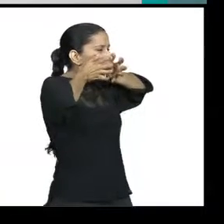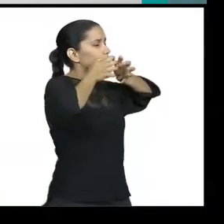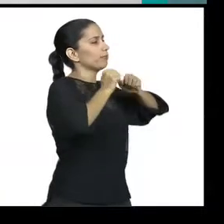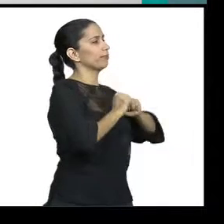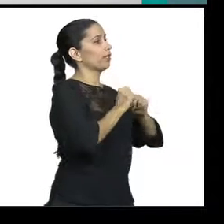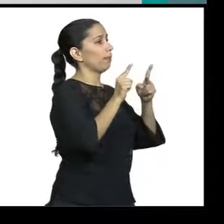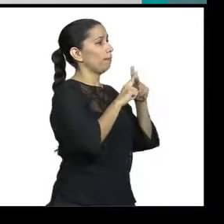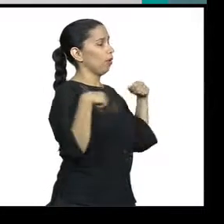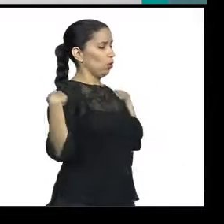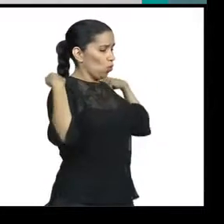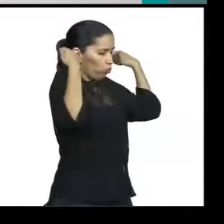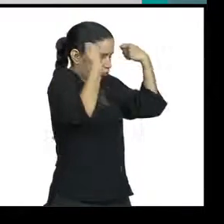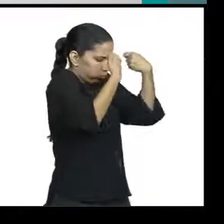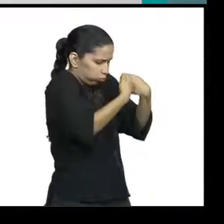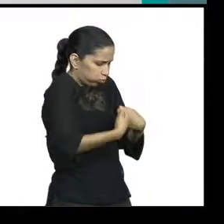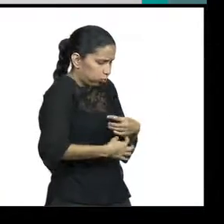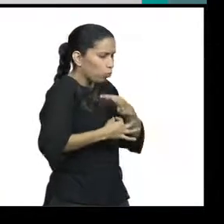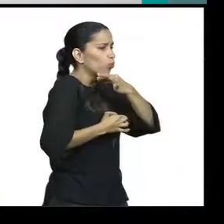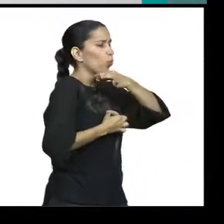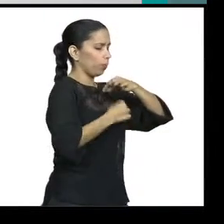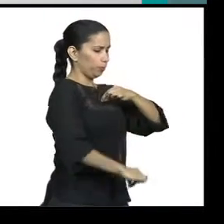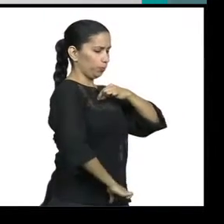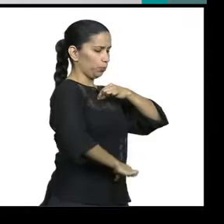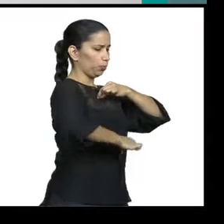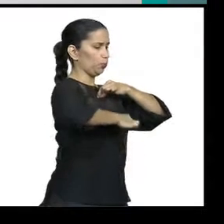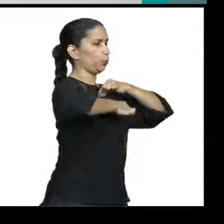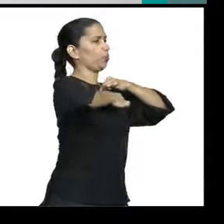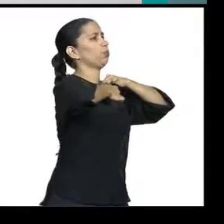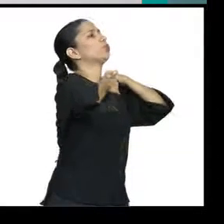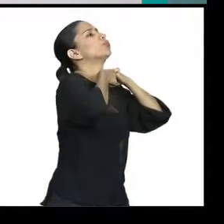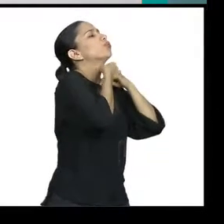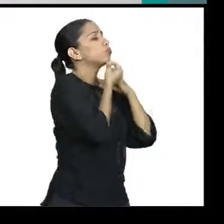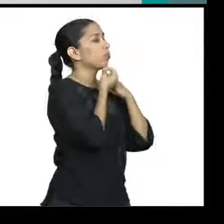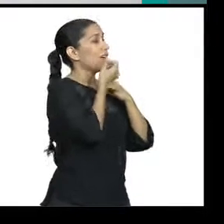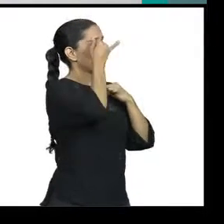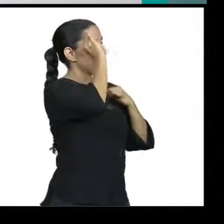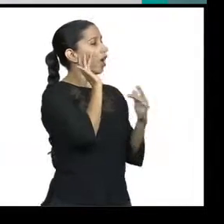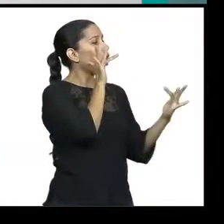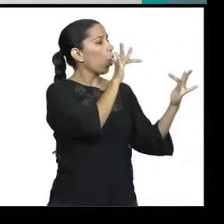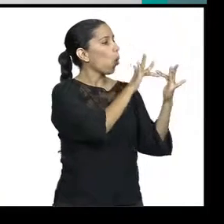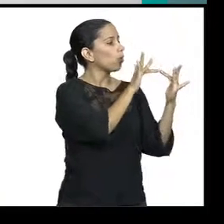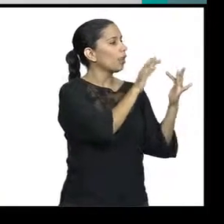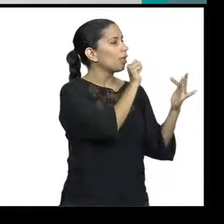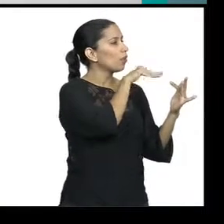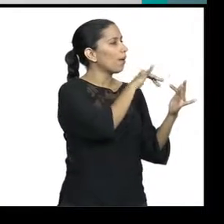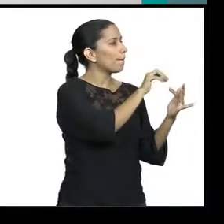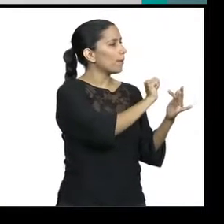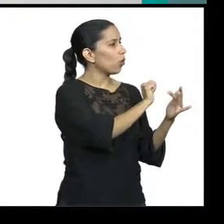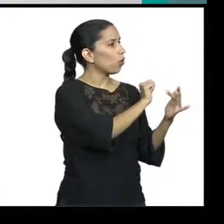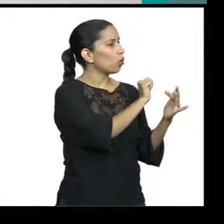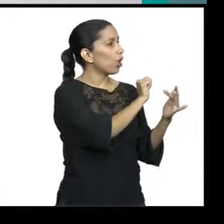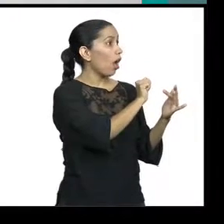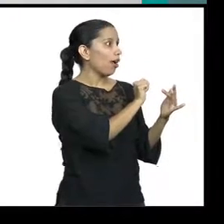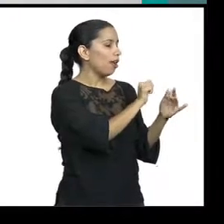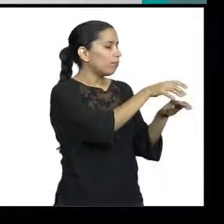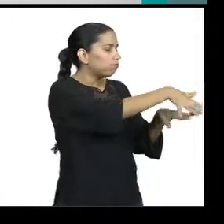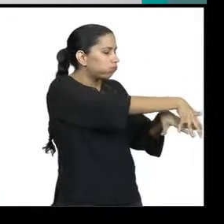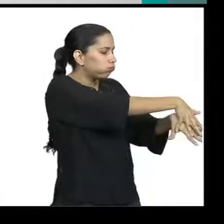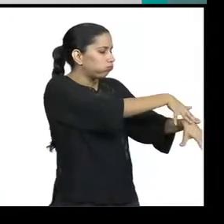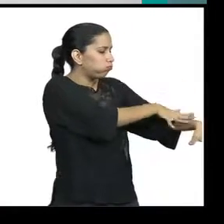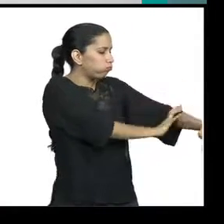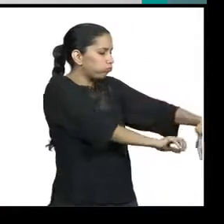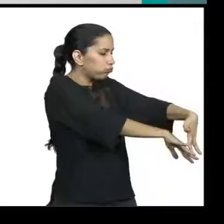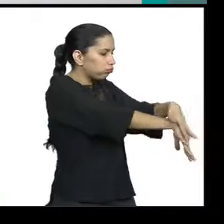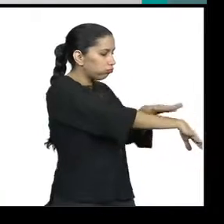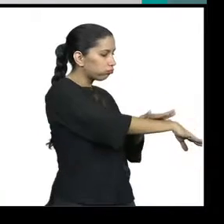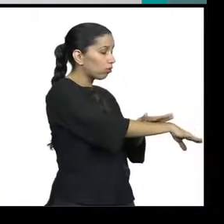amônia, um macacão impermeável específico para contato com amônia, no caso já vem conectado ele, uma luva de proteção e